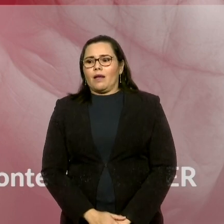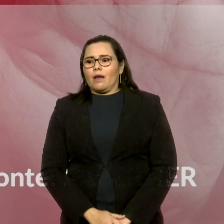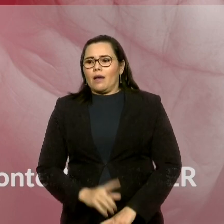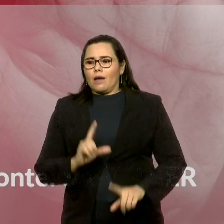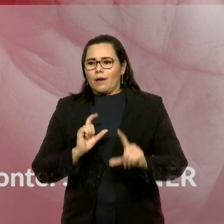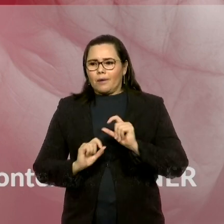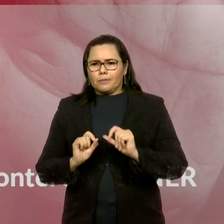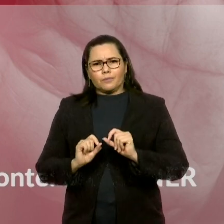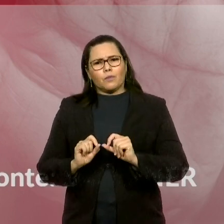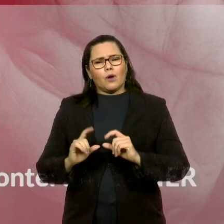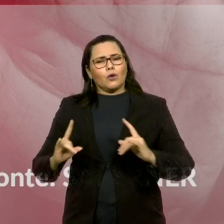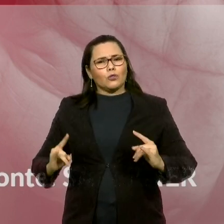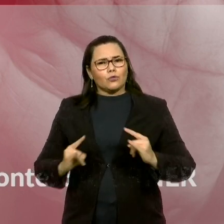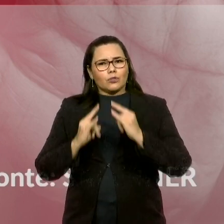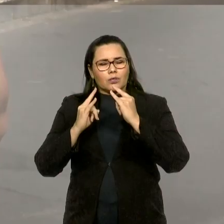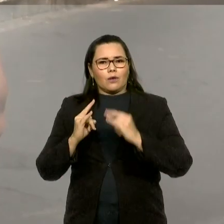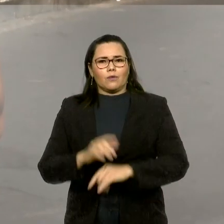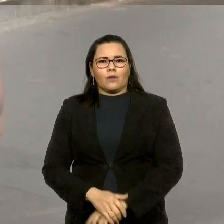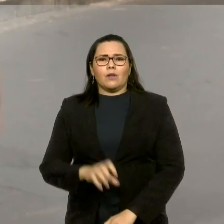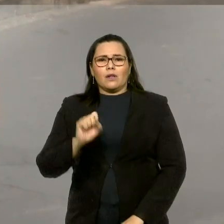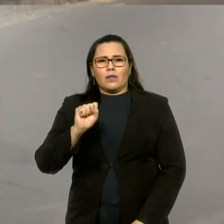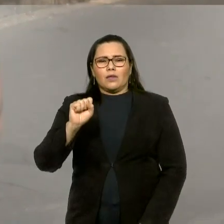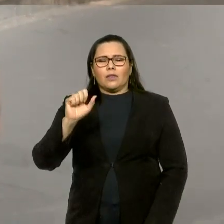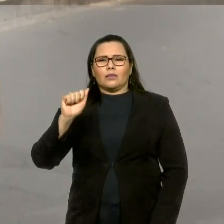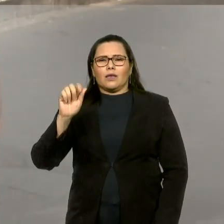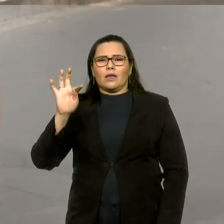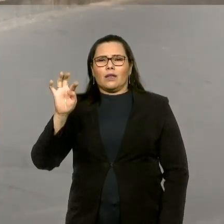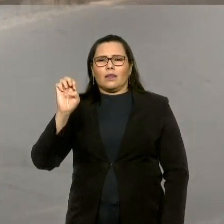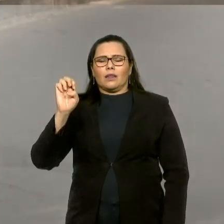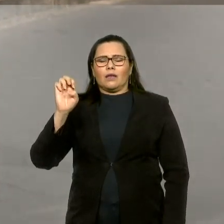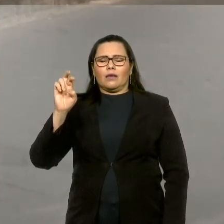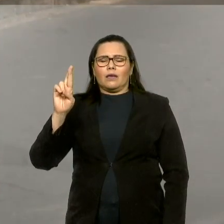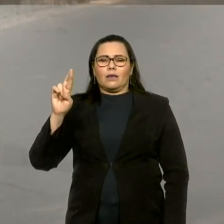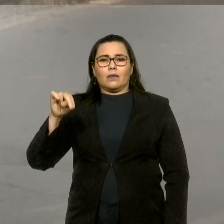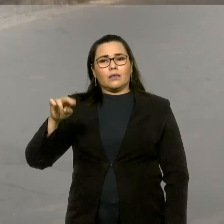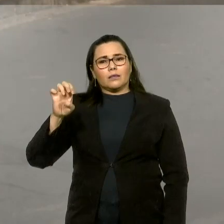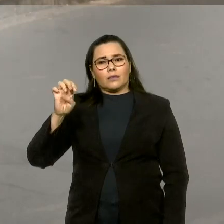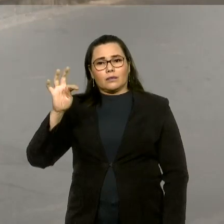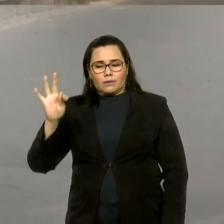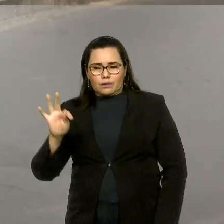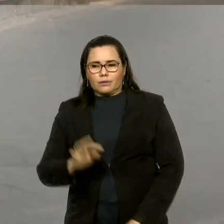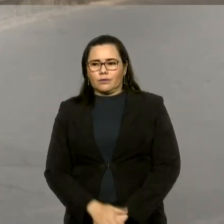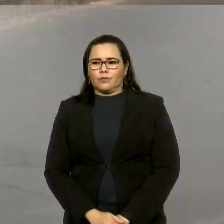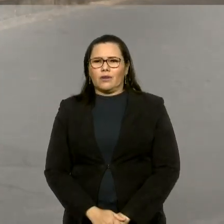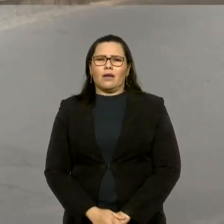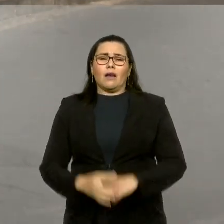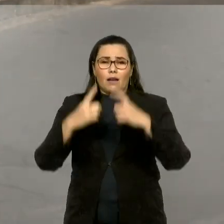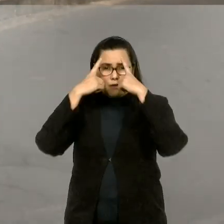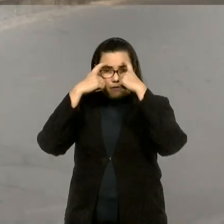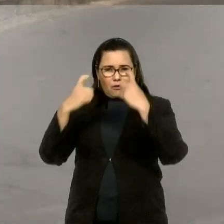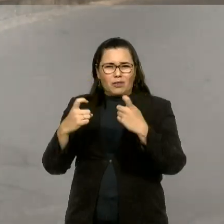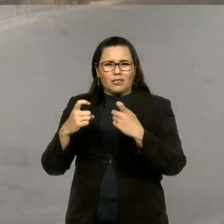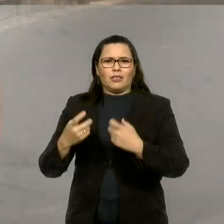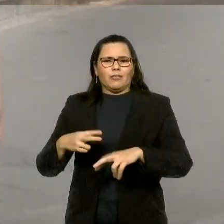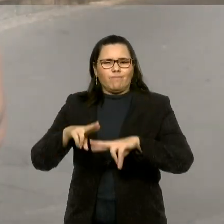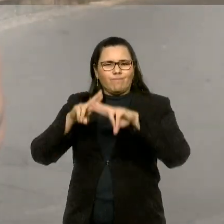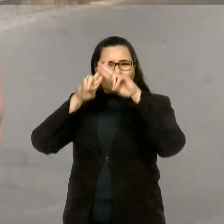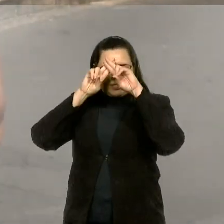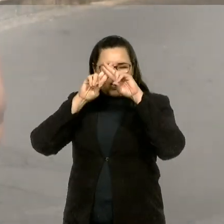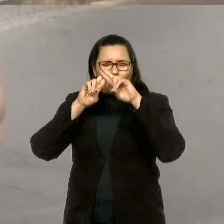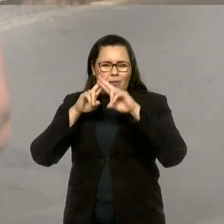não governamental safernet toda e qualquer violência deixam marcas que geralmente comprometem o